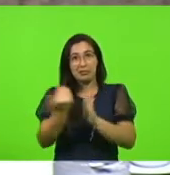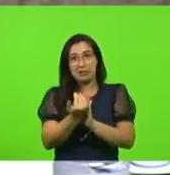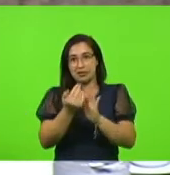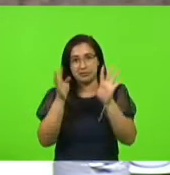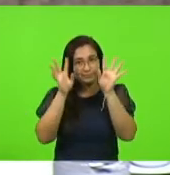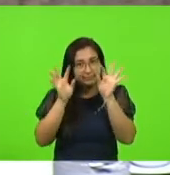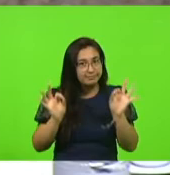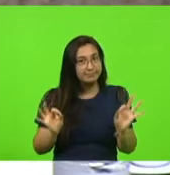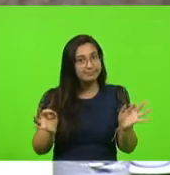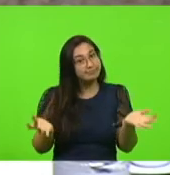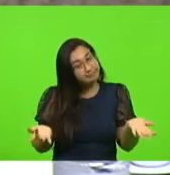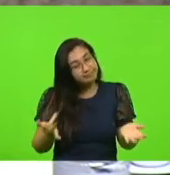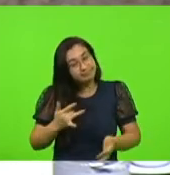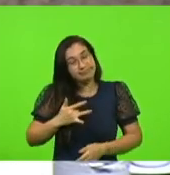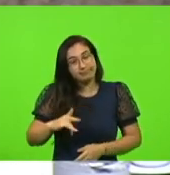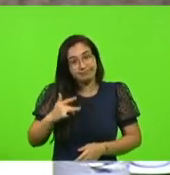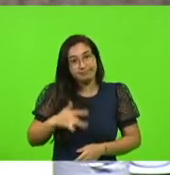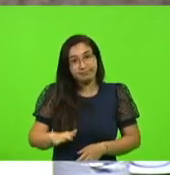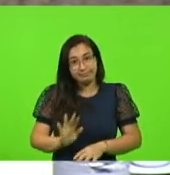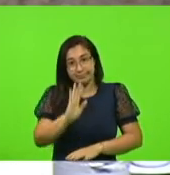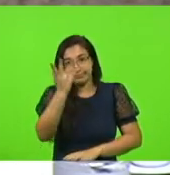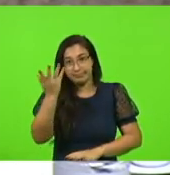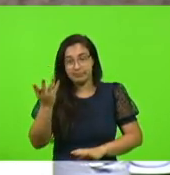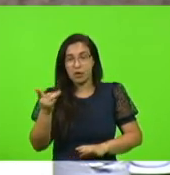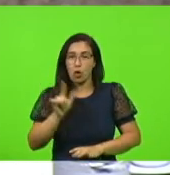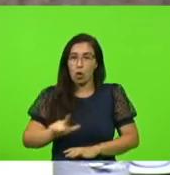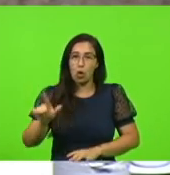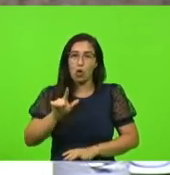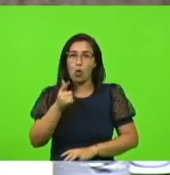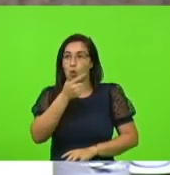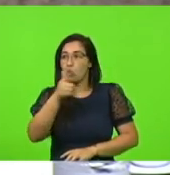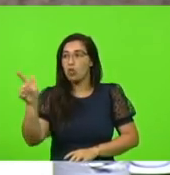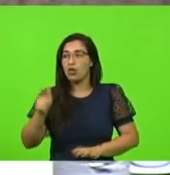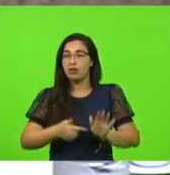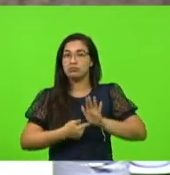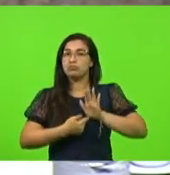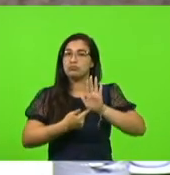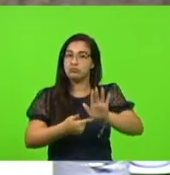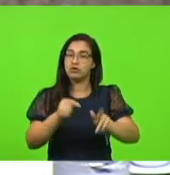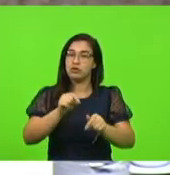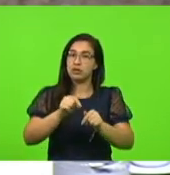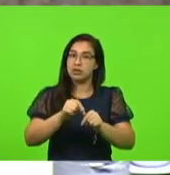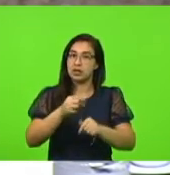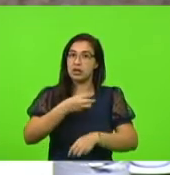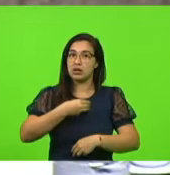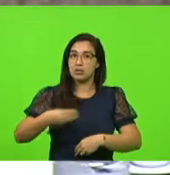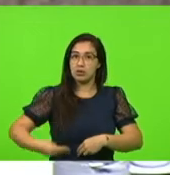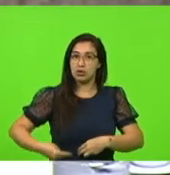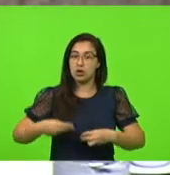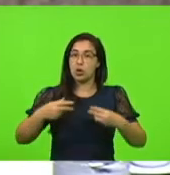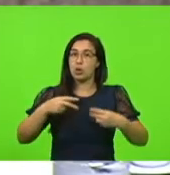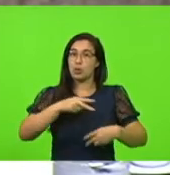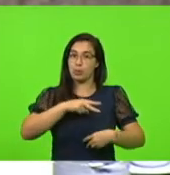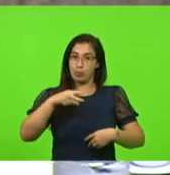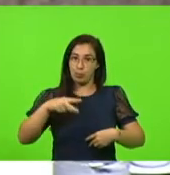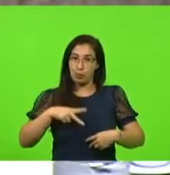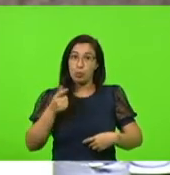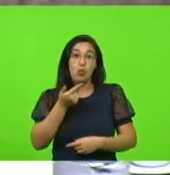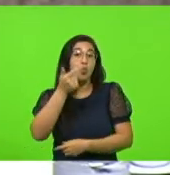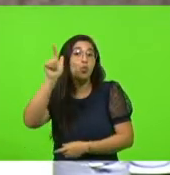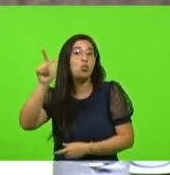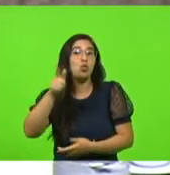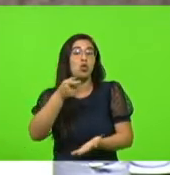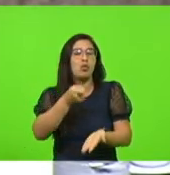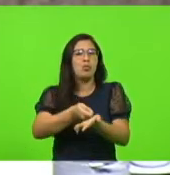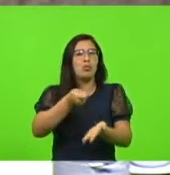É lamentável o que está acontecendo. Logicamente, é mais uma denúncia que faremos ao Ministério Público e mais uma cobrança... para que